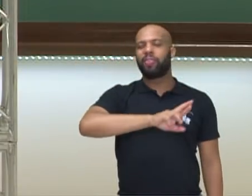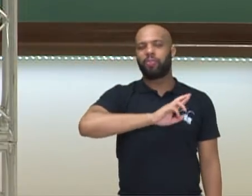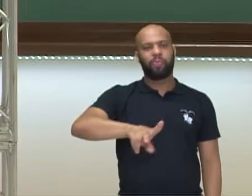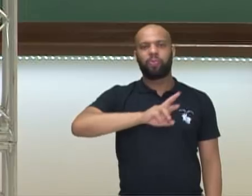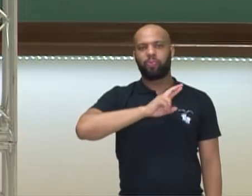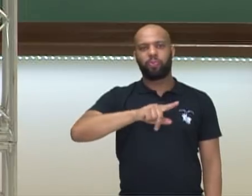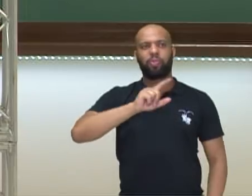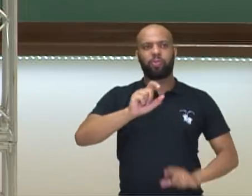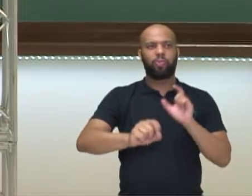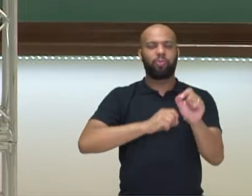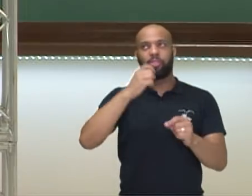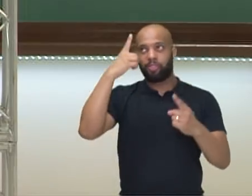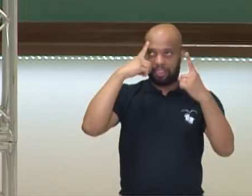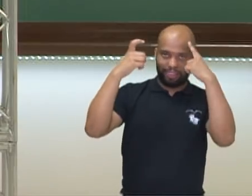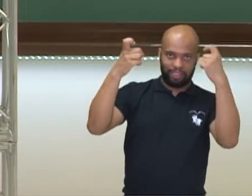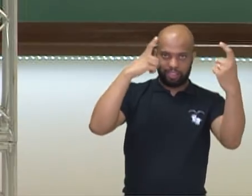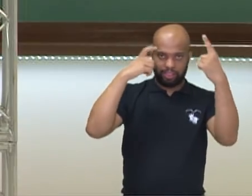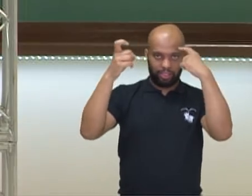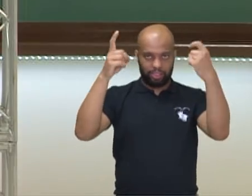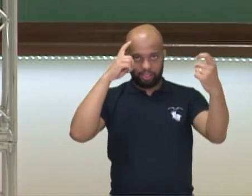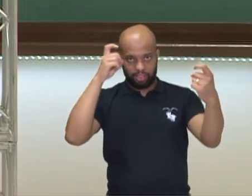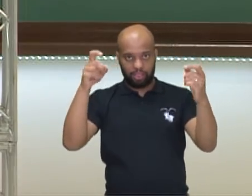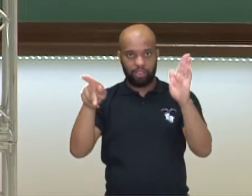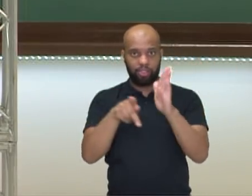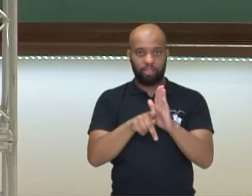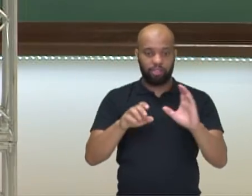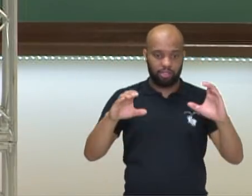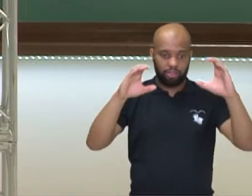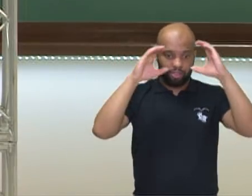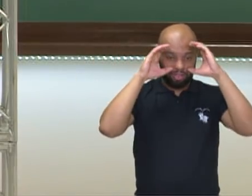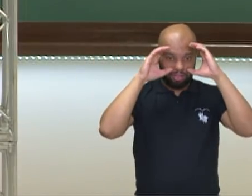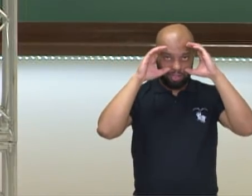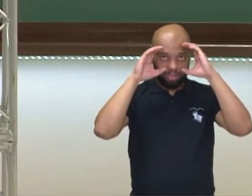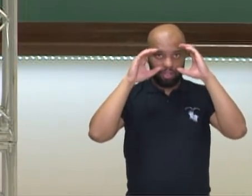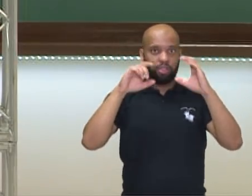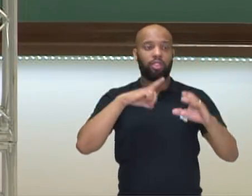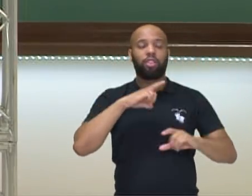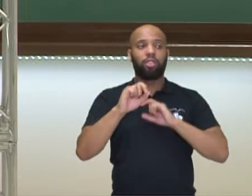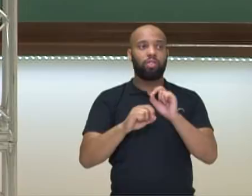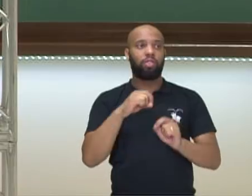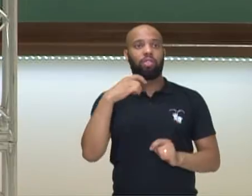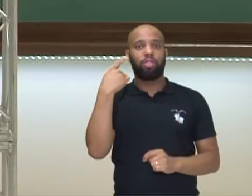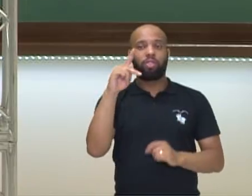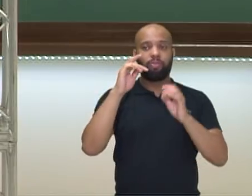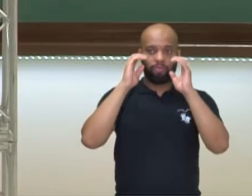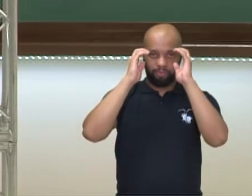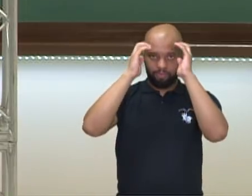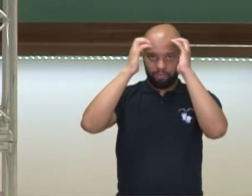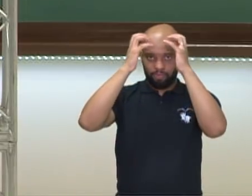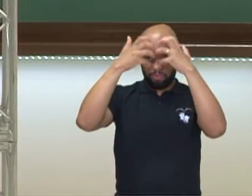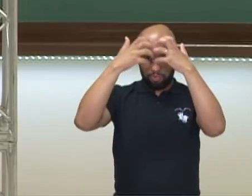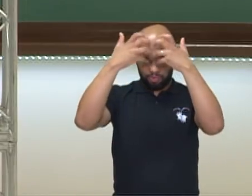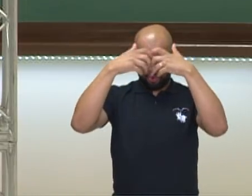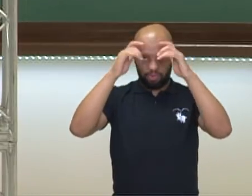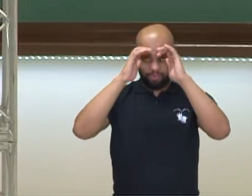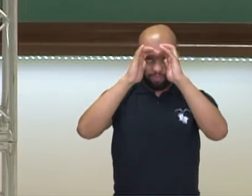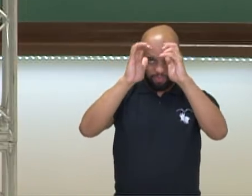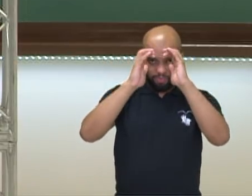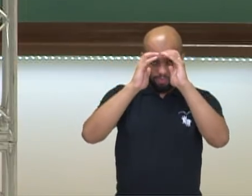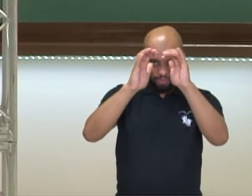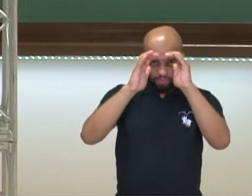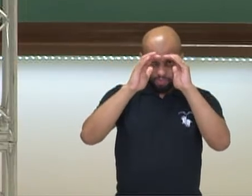É tudo uma simulação. Na verdade, o que está acontecendo é que o seu cérebro está